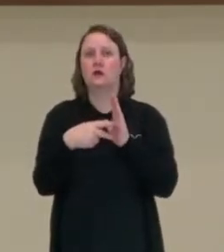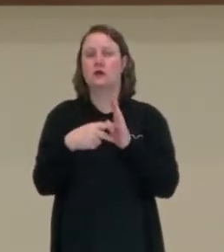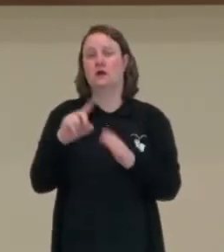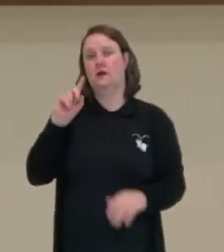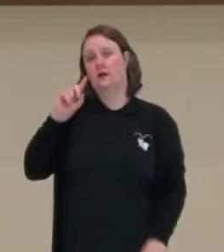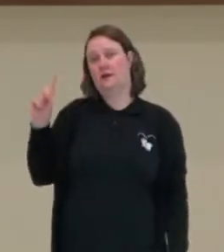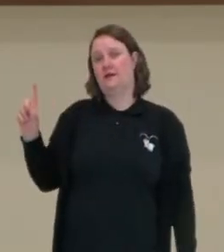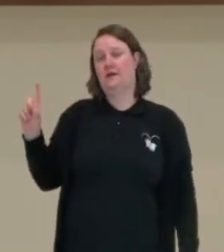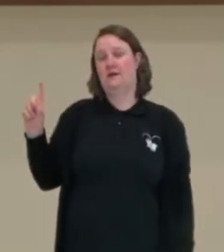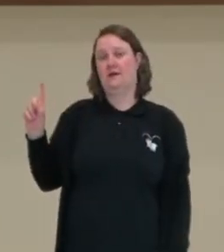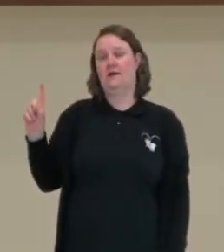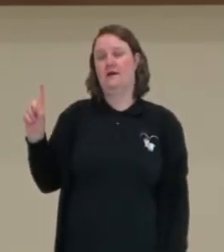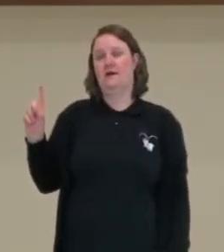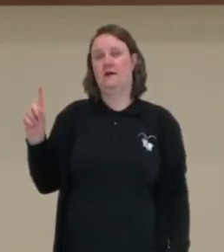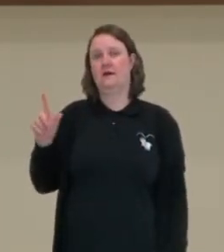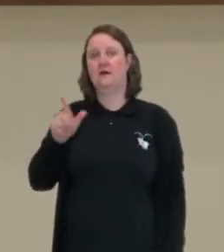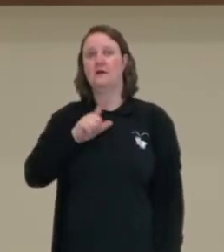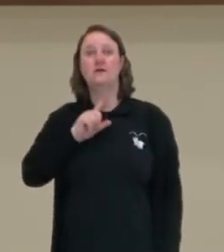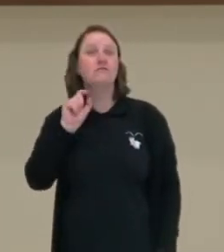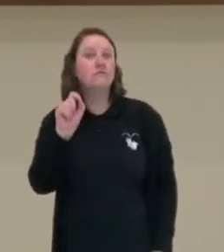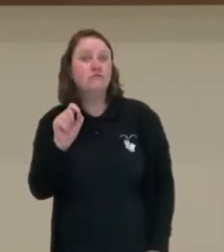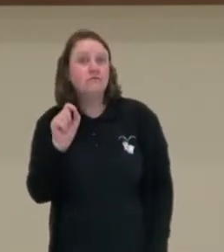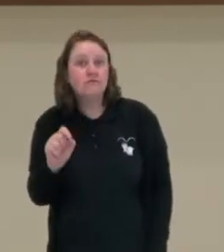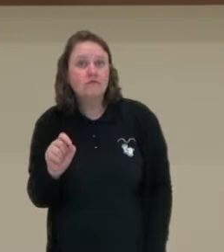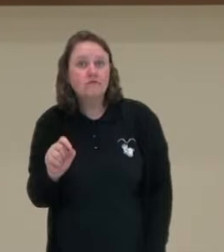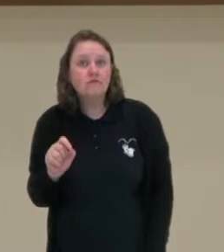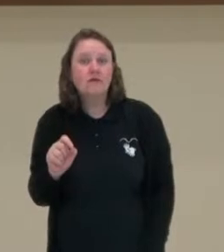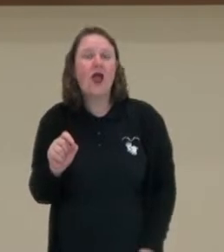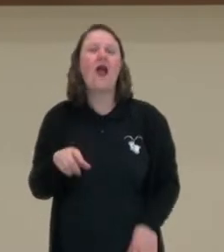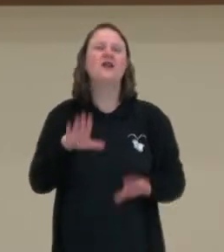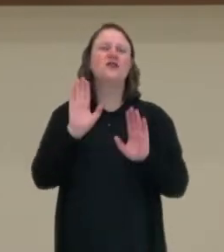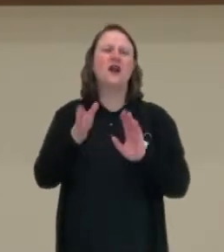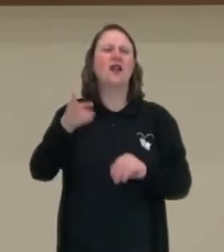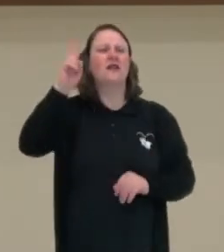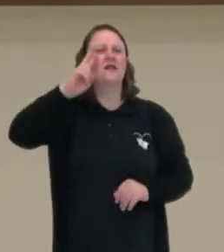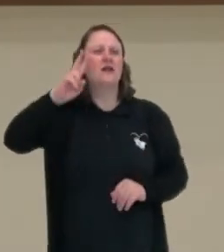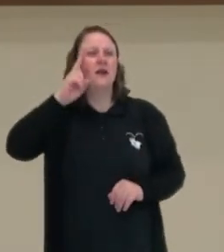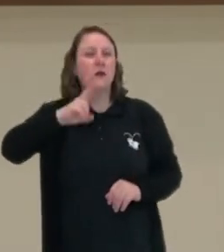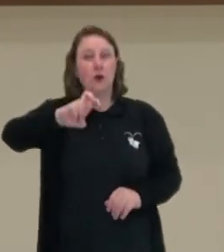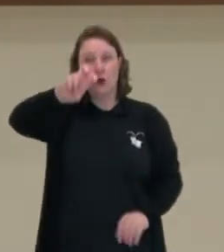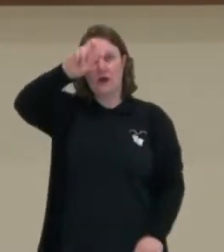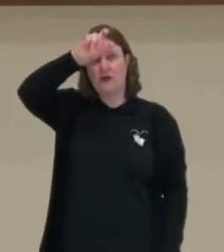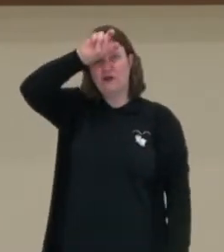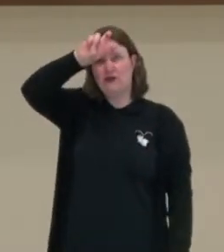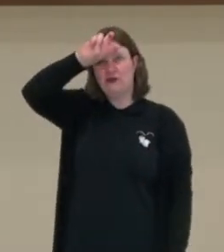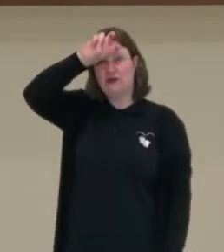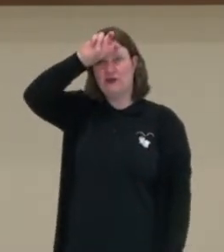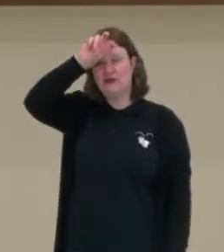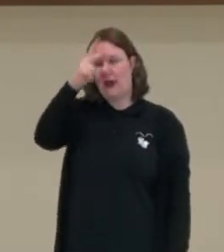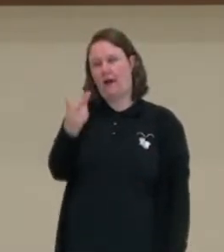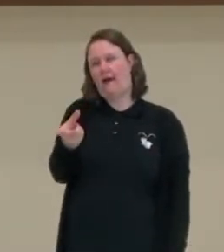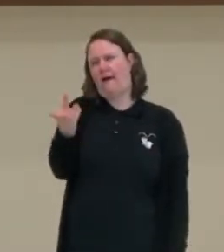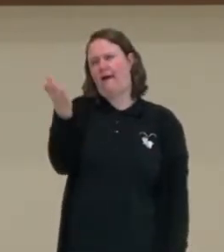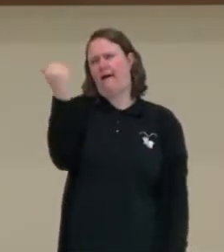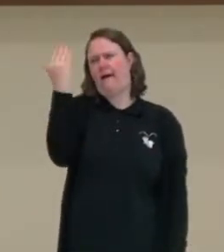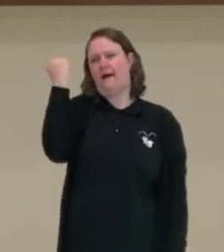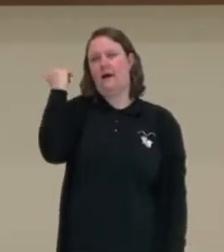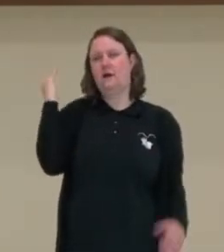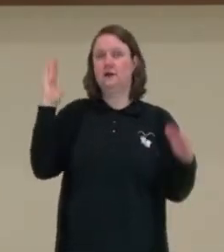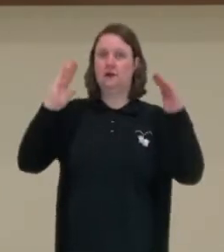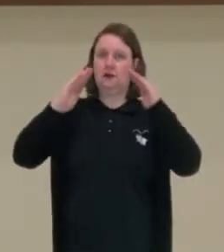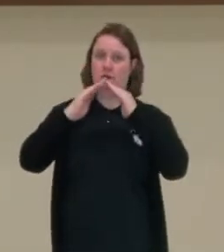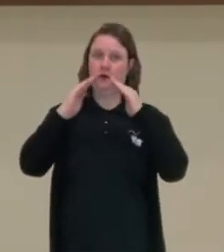Mastaba são os sarcófagos do Egito Antigo. Antes das pirâmides do Egito,